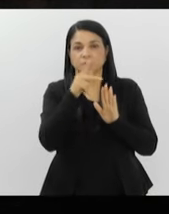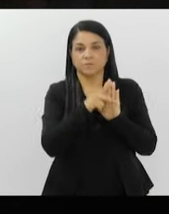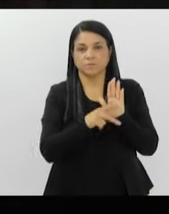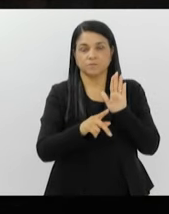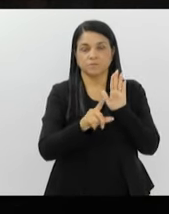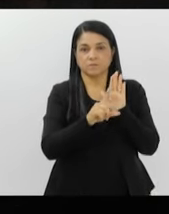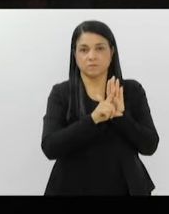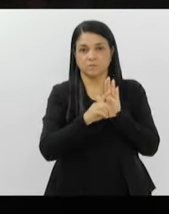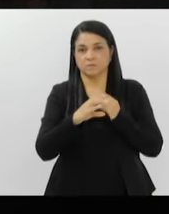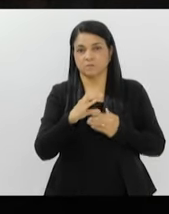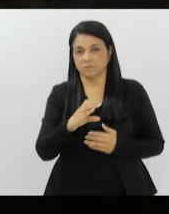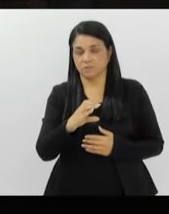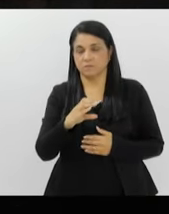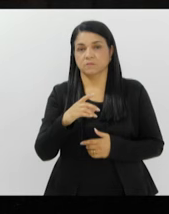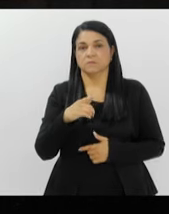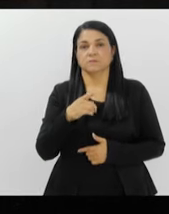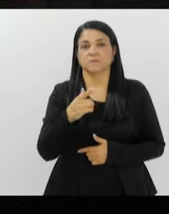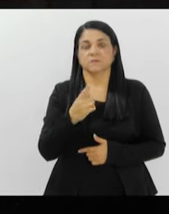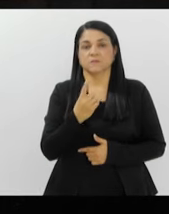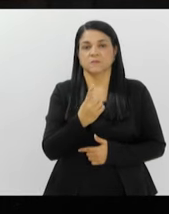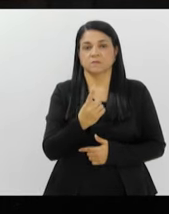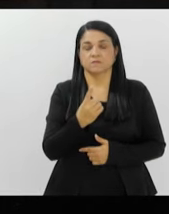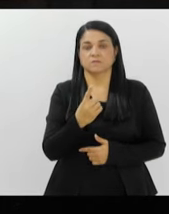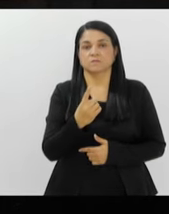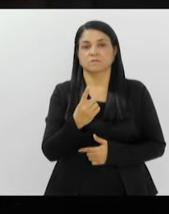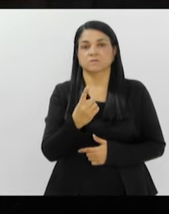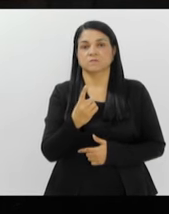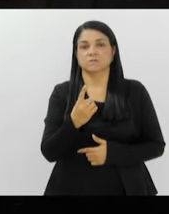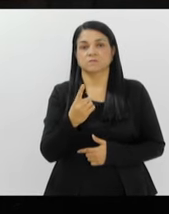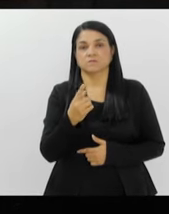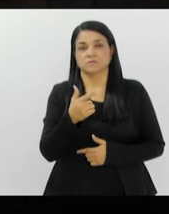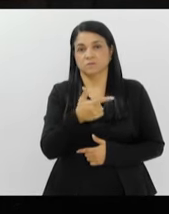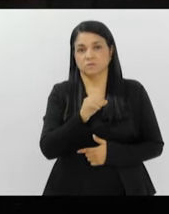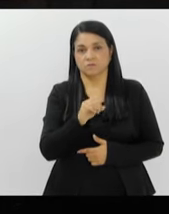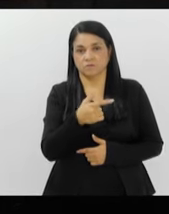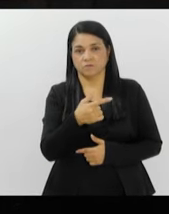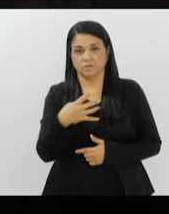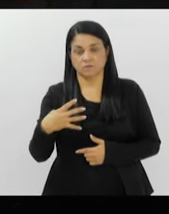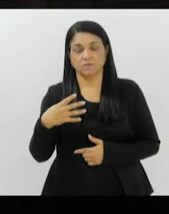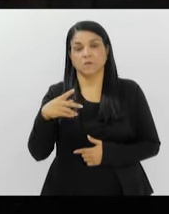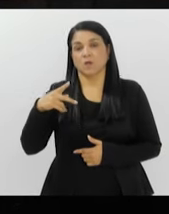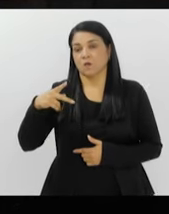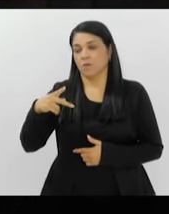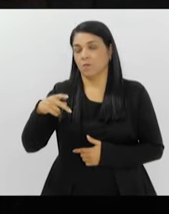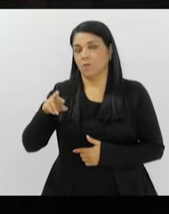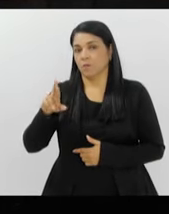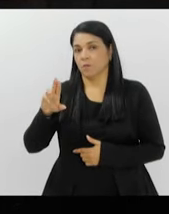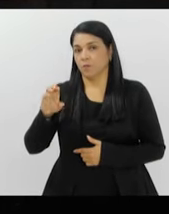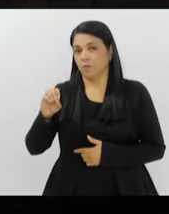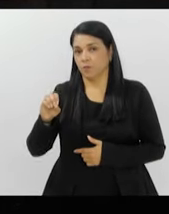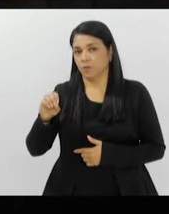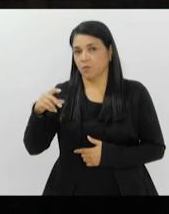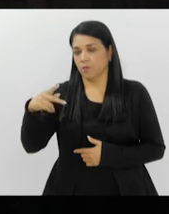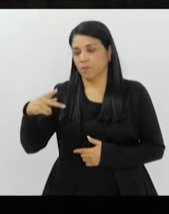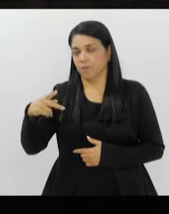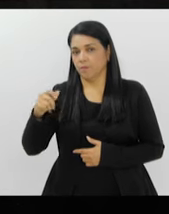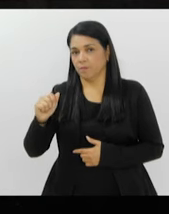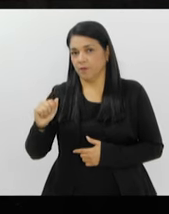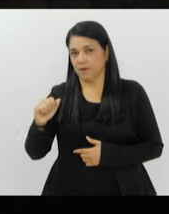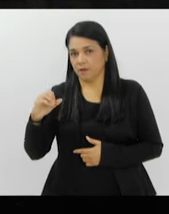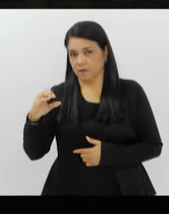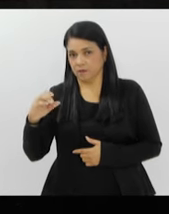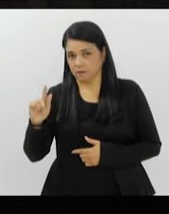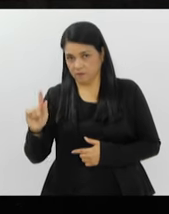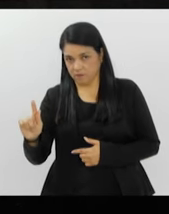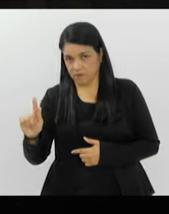121 de 24 foi intitulado de propag o rótulo dele é propag que é